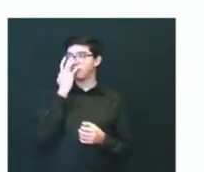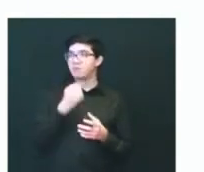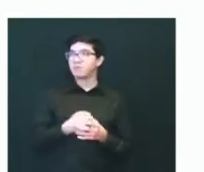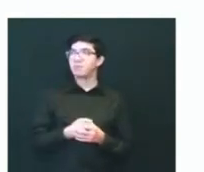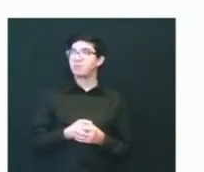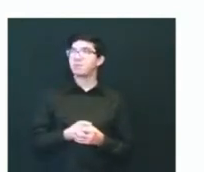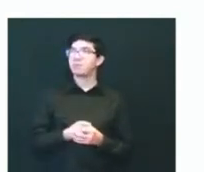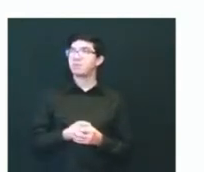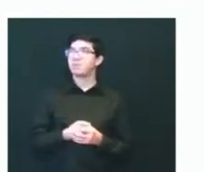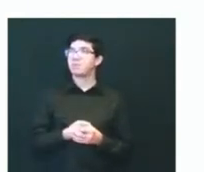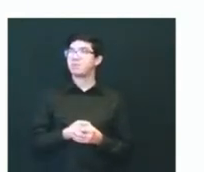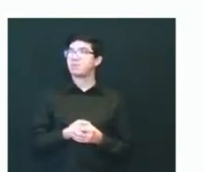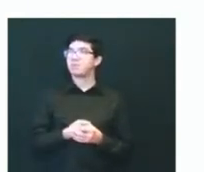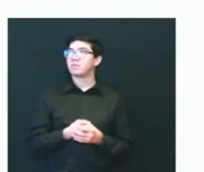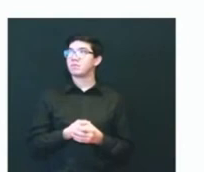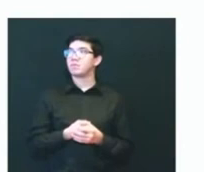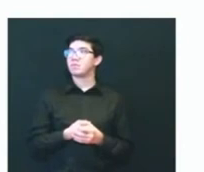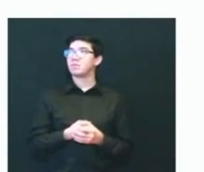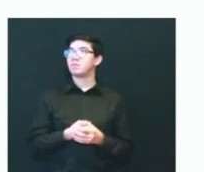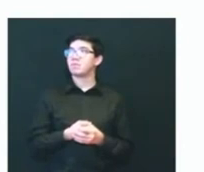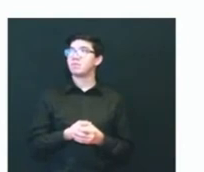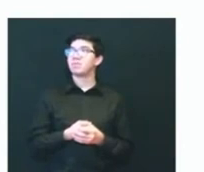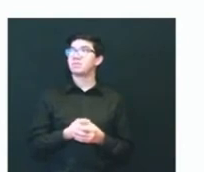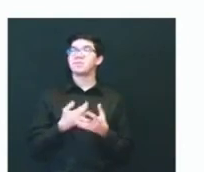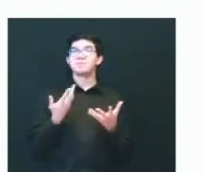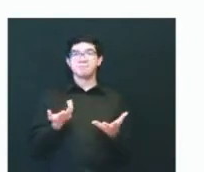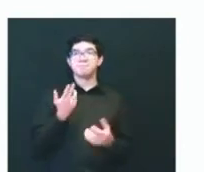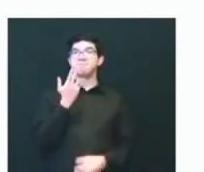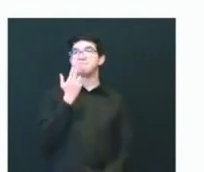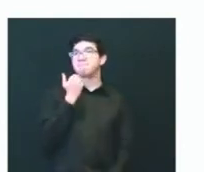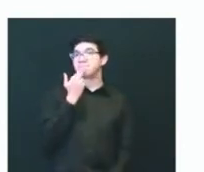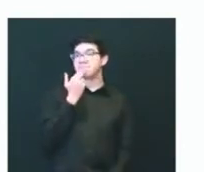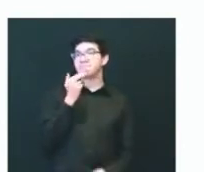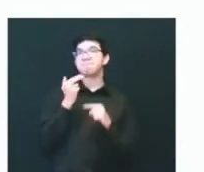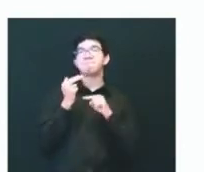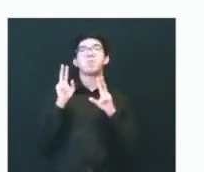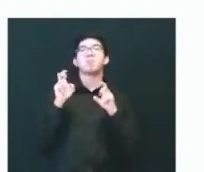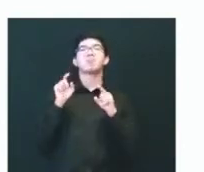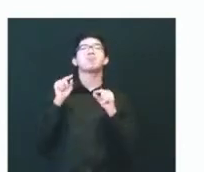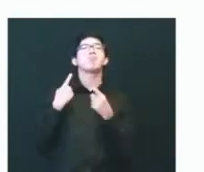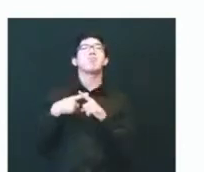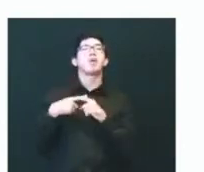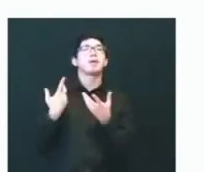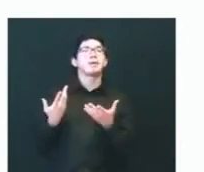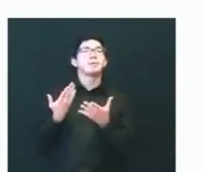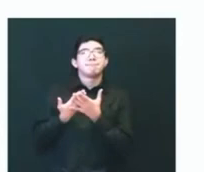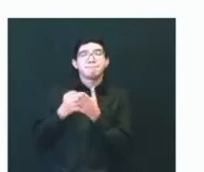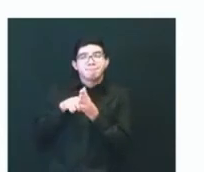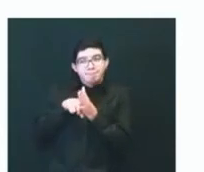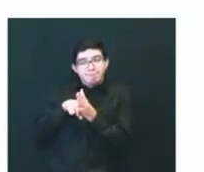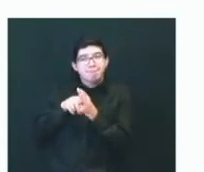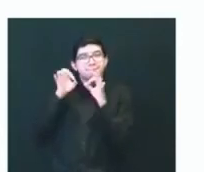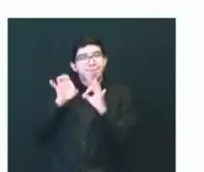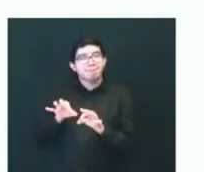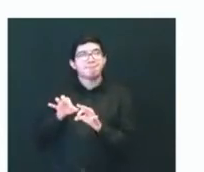E por que eu bato tanto nessa questão do estado nutricional? Porque é muito mais fácil a gente tentar prevenir um paciente